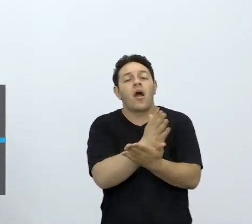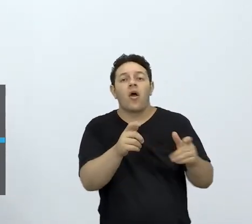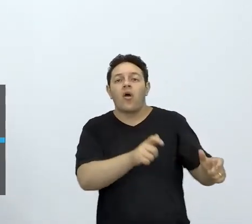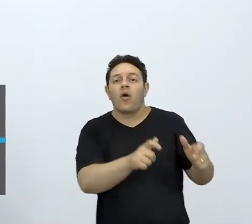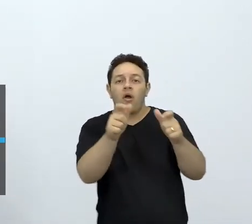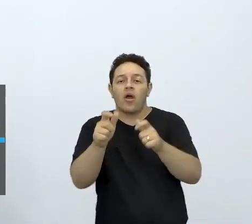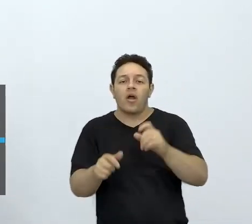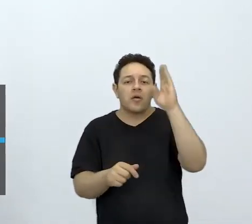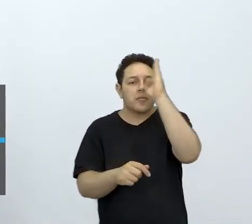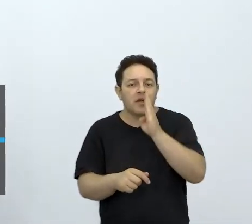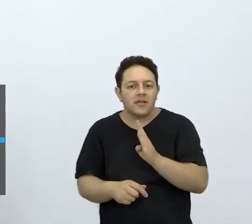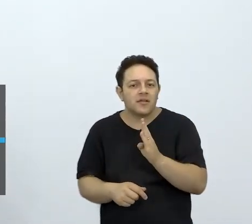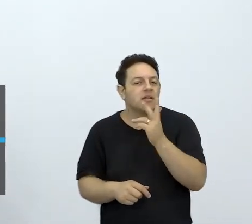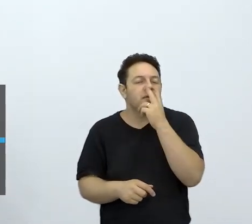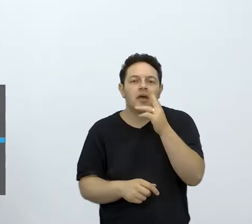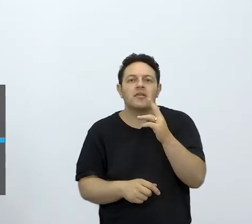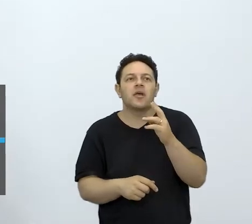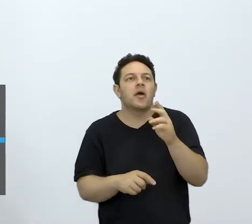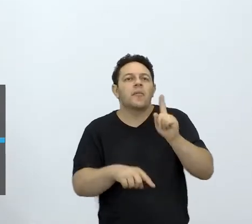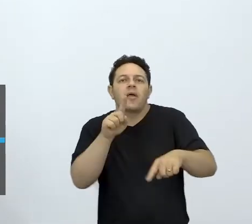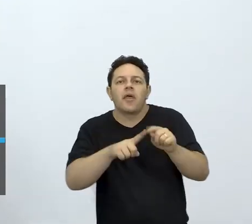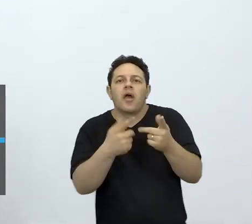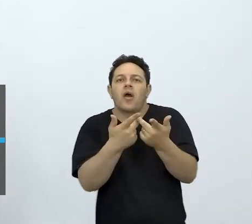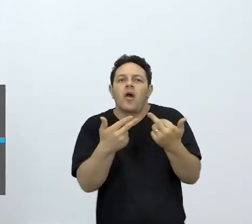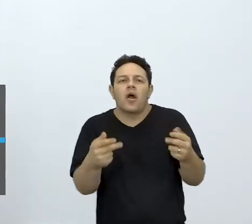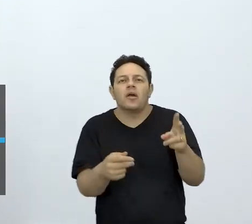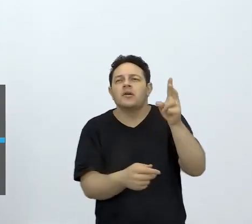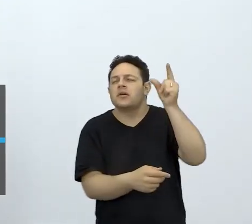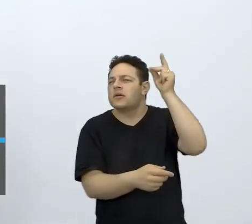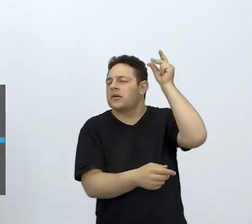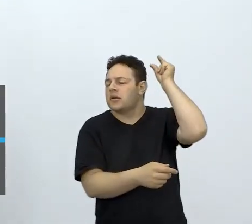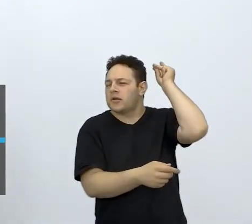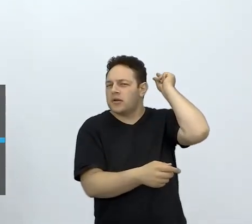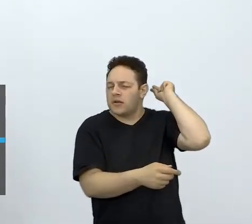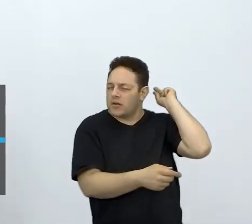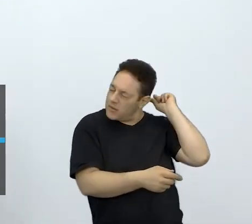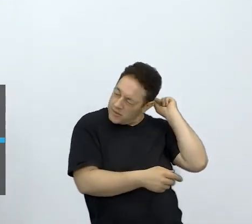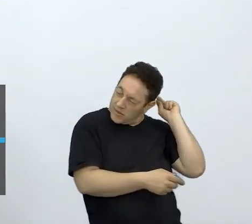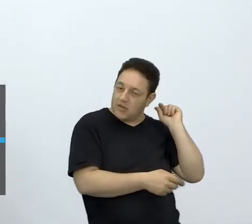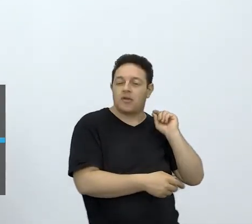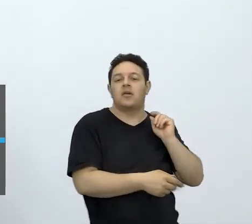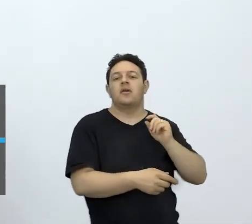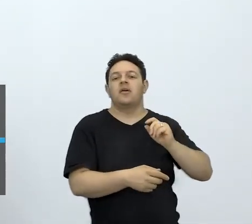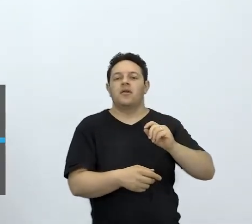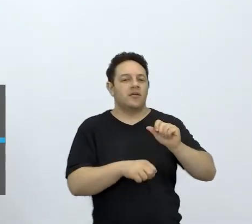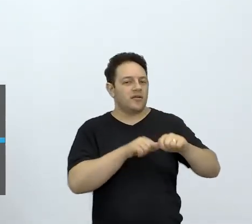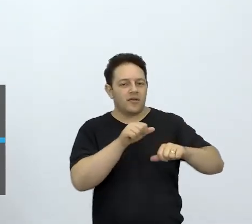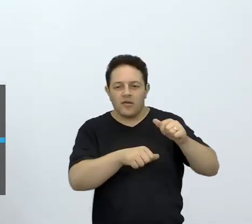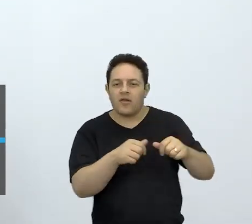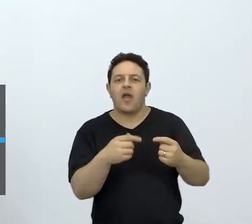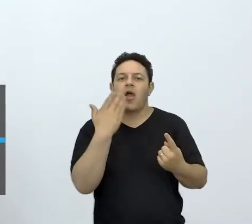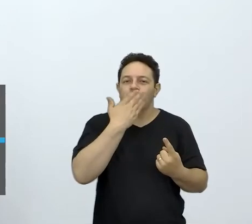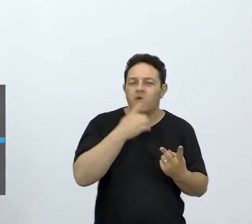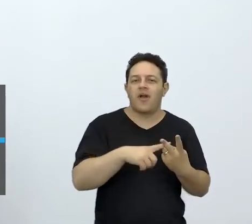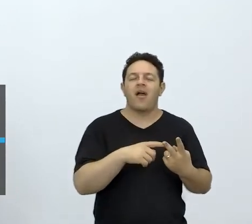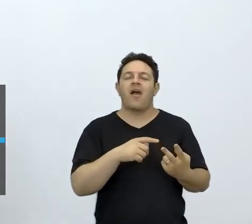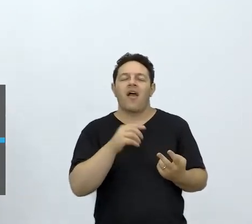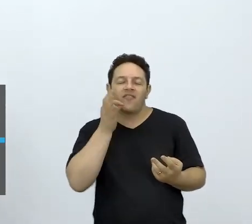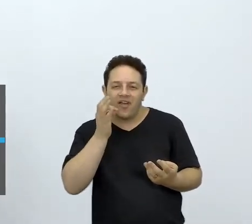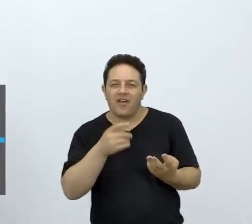aí elementos materiais do período da colonização, né, dos vários ciclos do açúcar, do